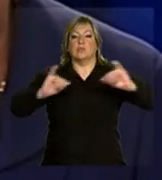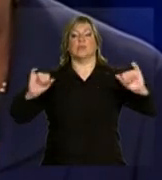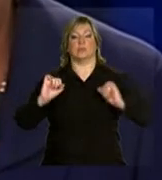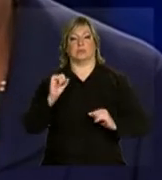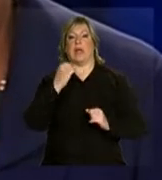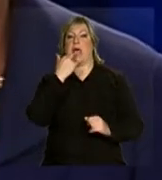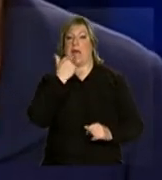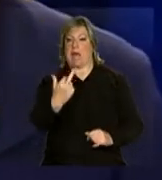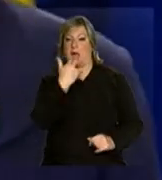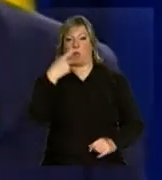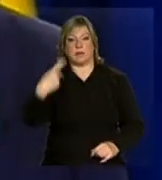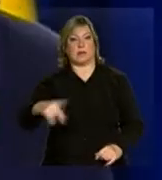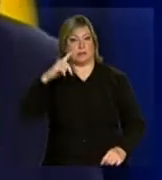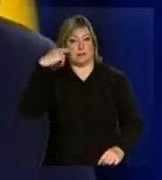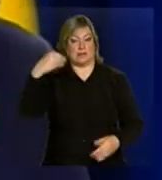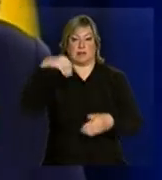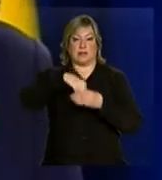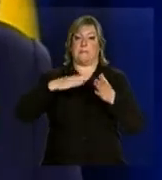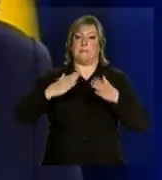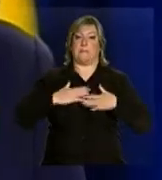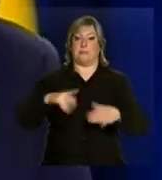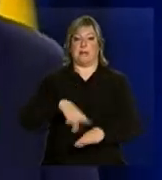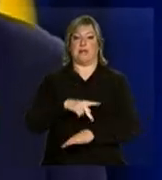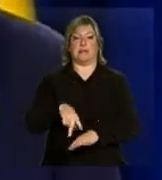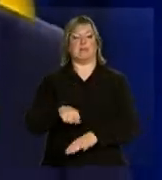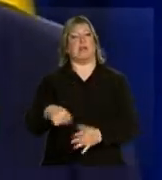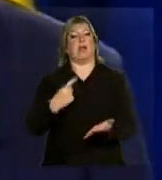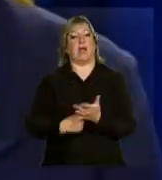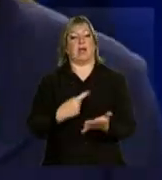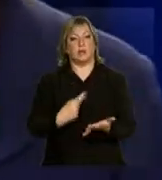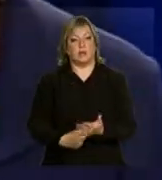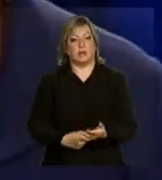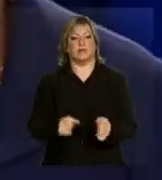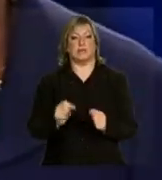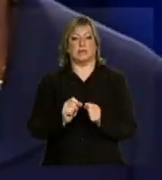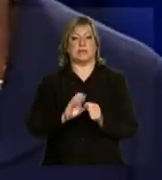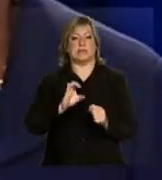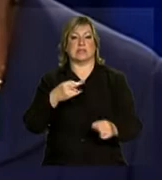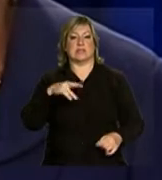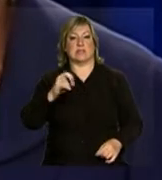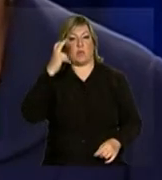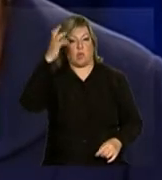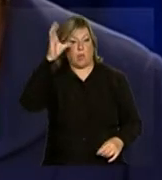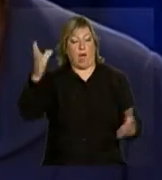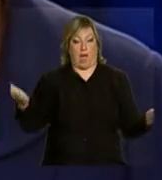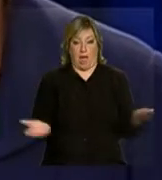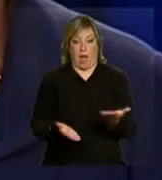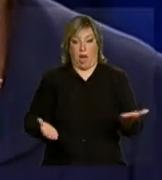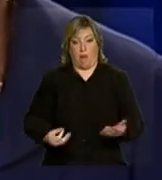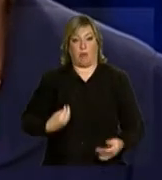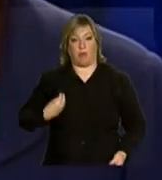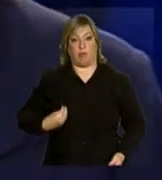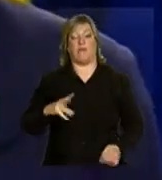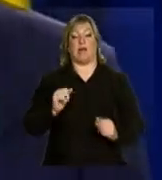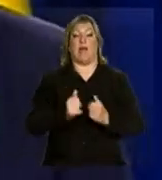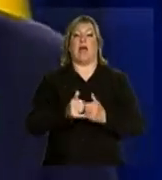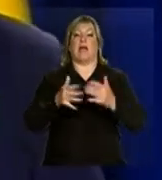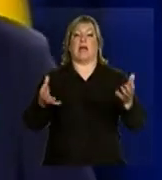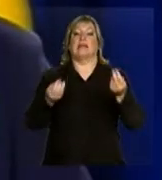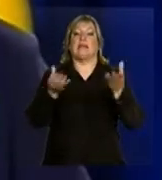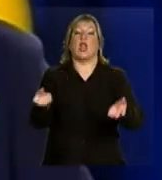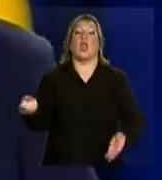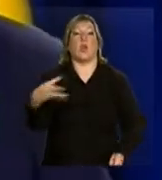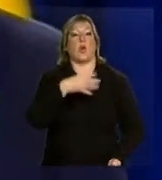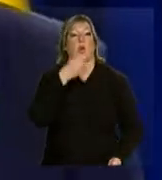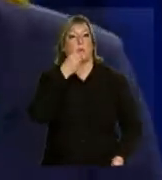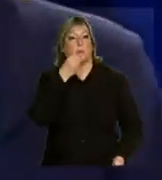país. O acordo de estabelecimento dos centros culturais agora vigentes abrirá novas oportunidades